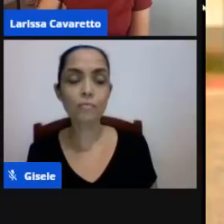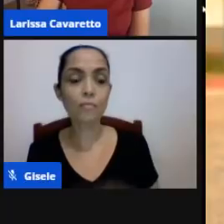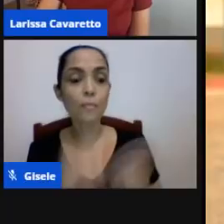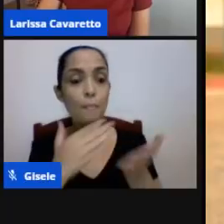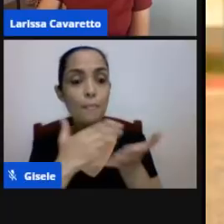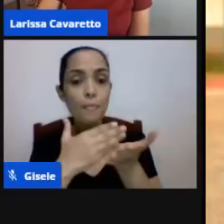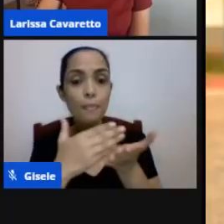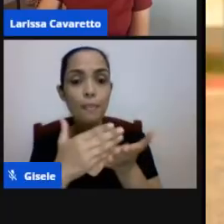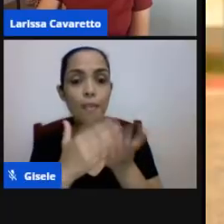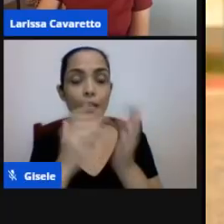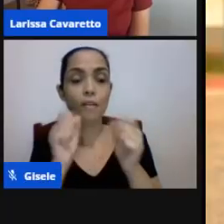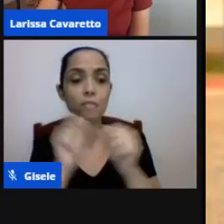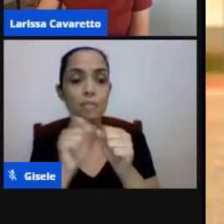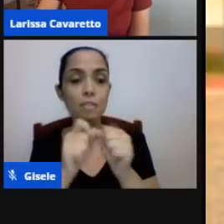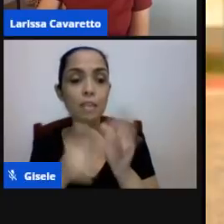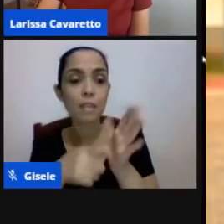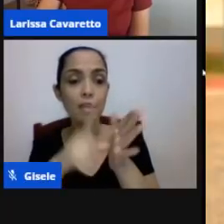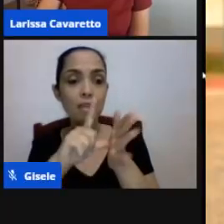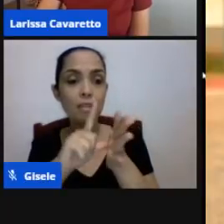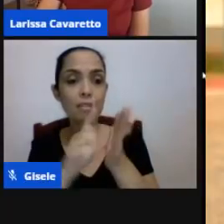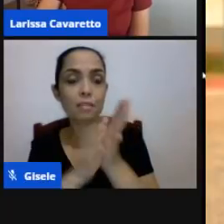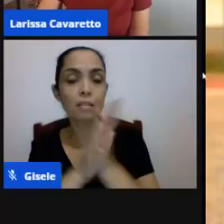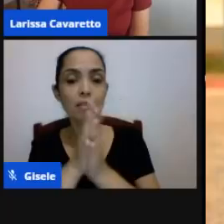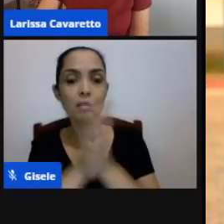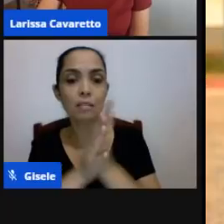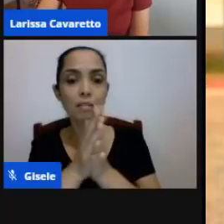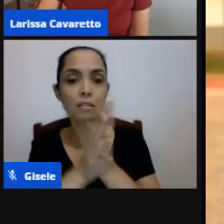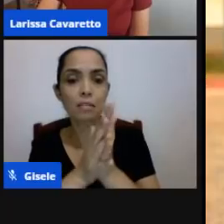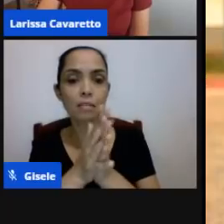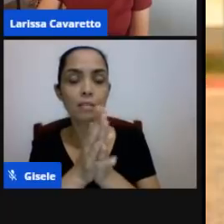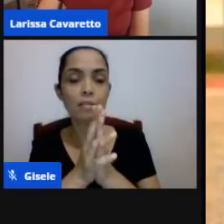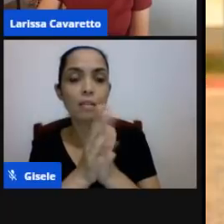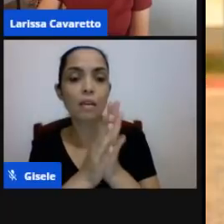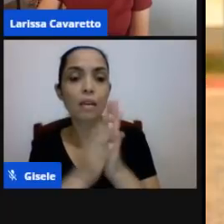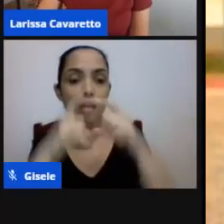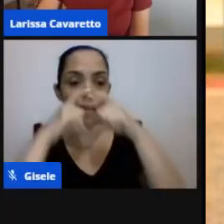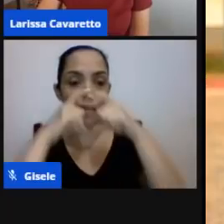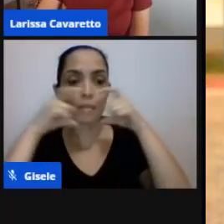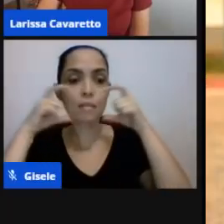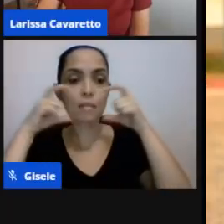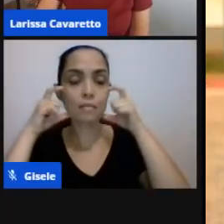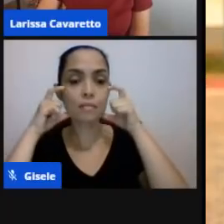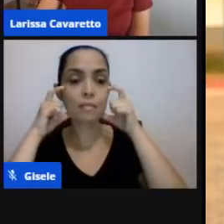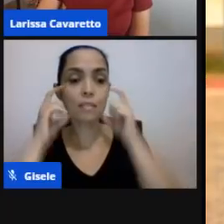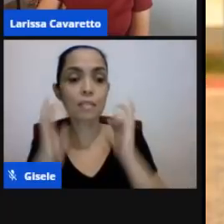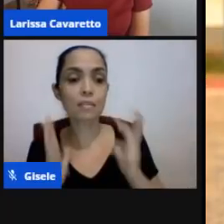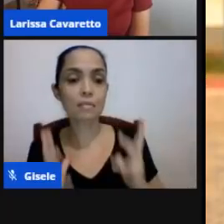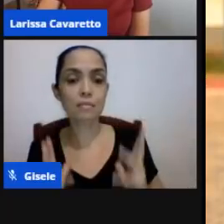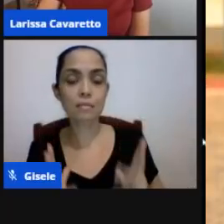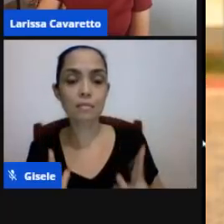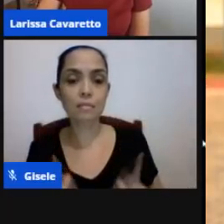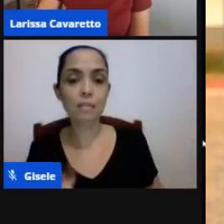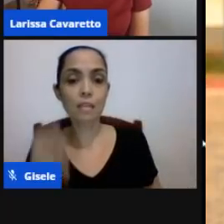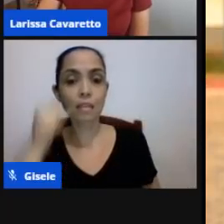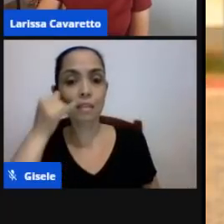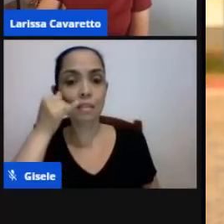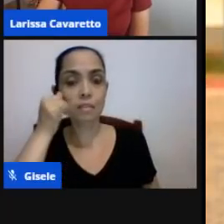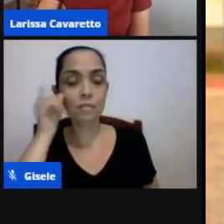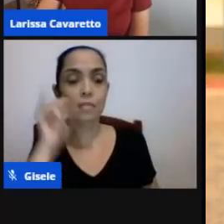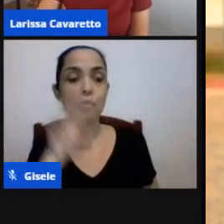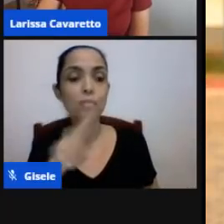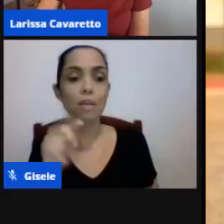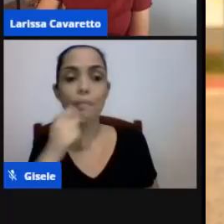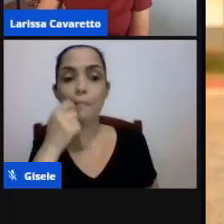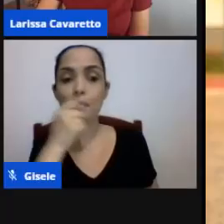Inicialmente, higienize as suas mãos. A máscara também deve estar limpa. Evite usar batom quando